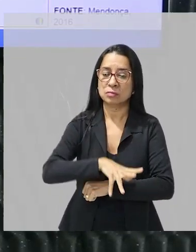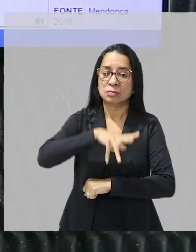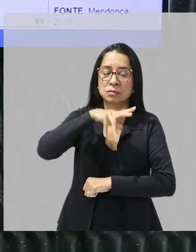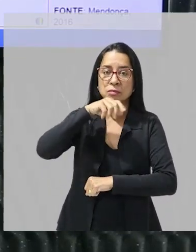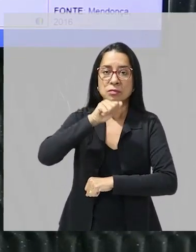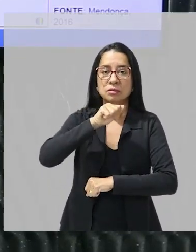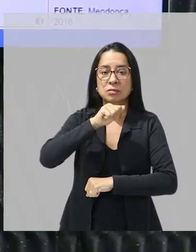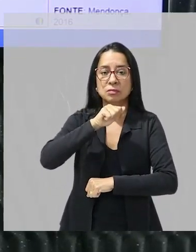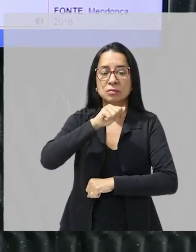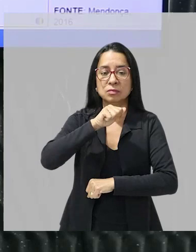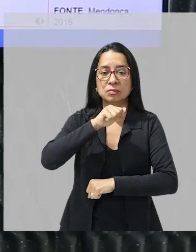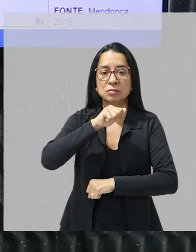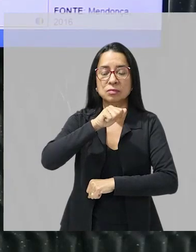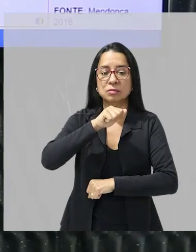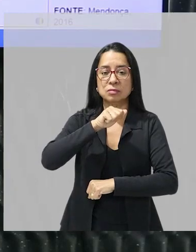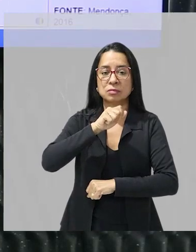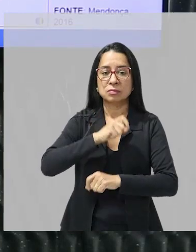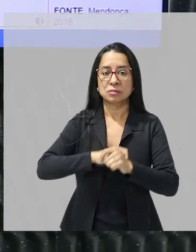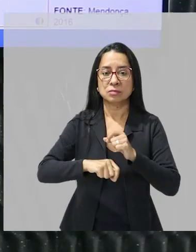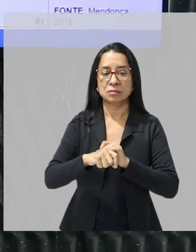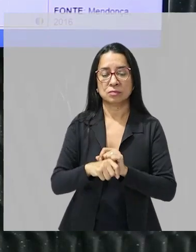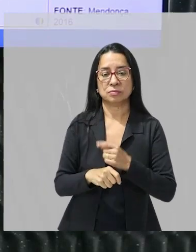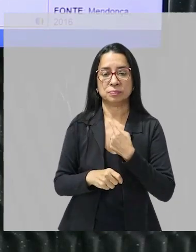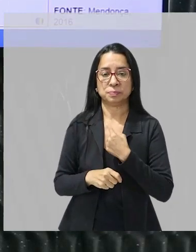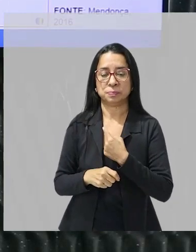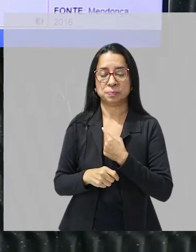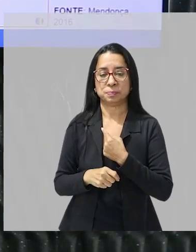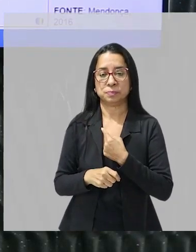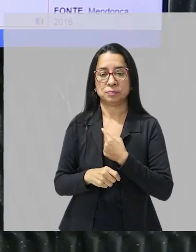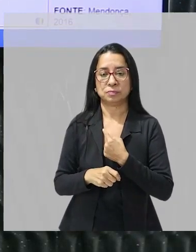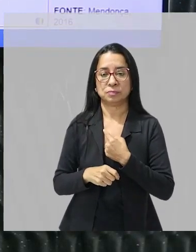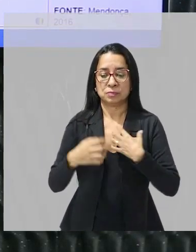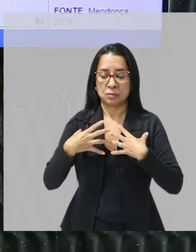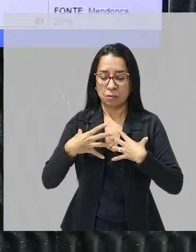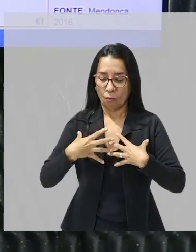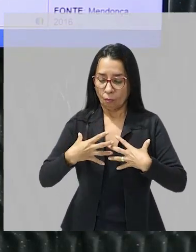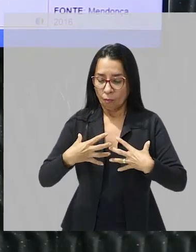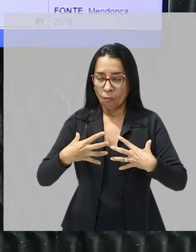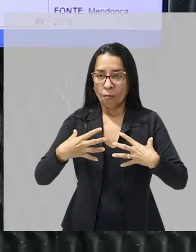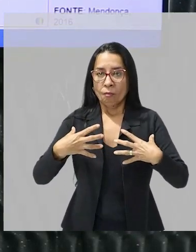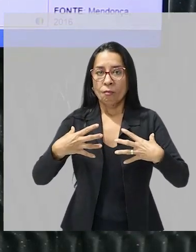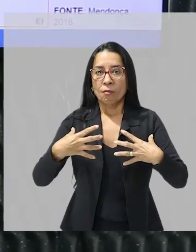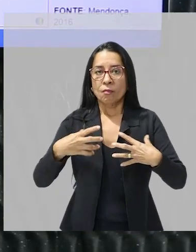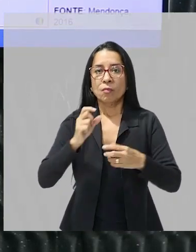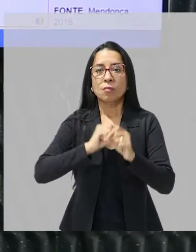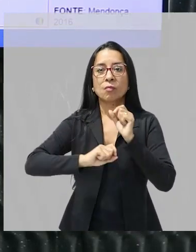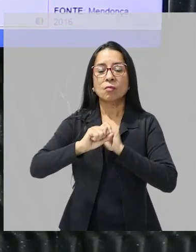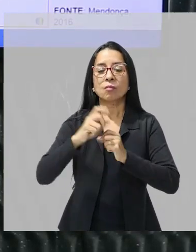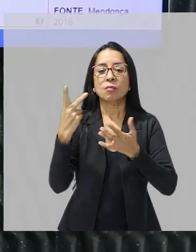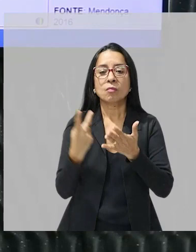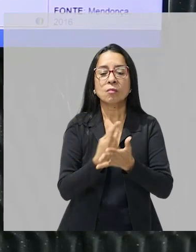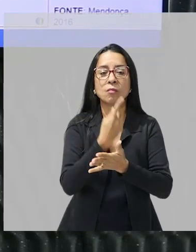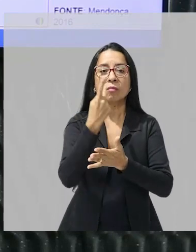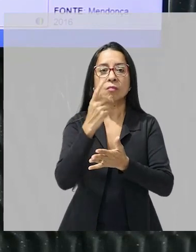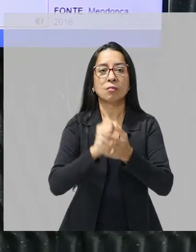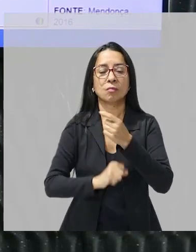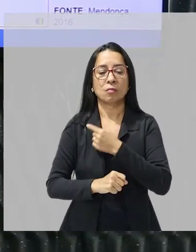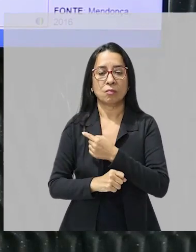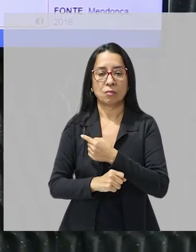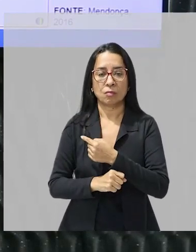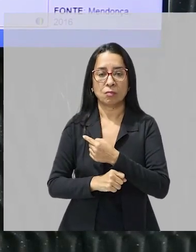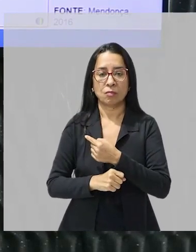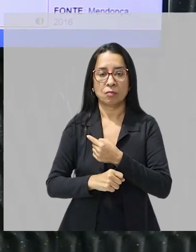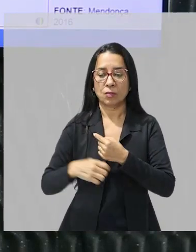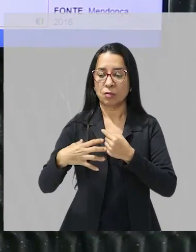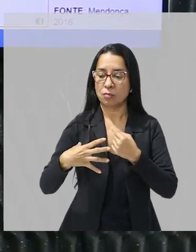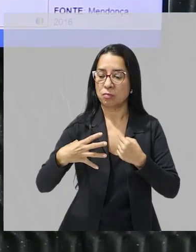inspiração, que é quando você enche o peito de ar, né, os pulmões de ar? Então, o que acontece? As costelas, elas